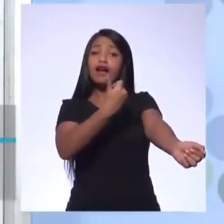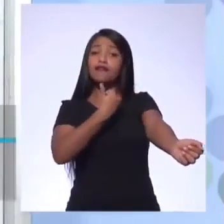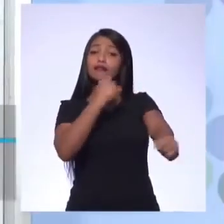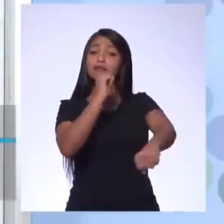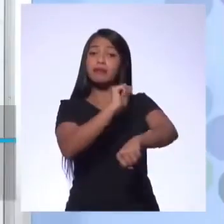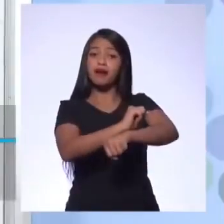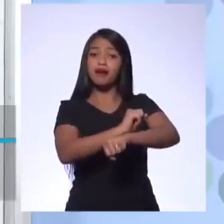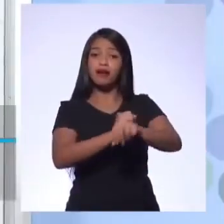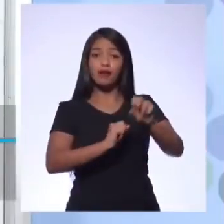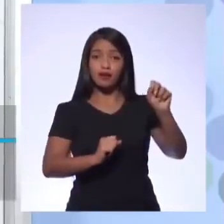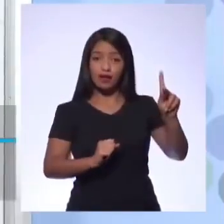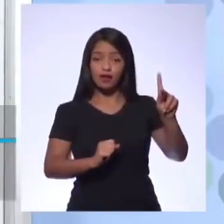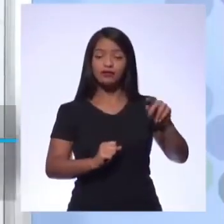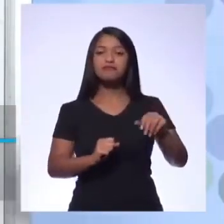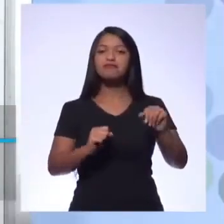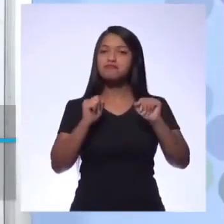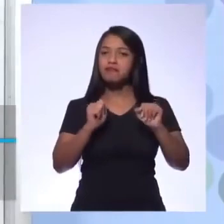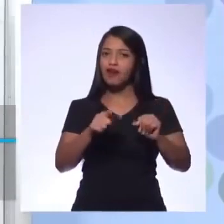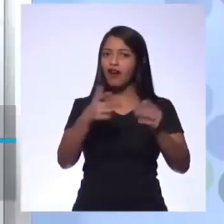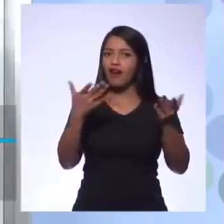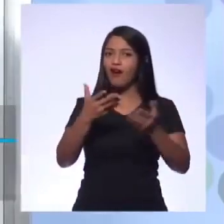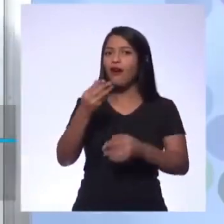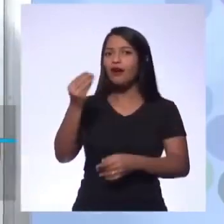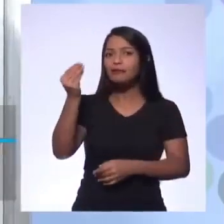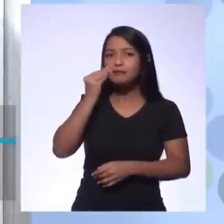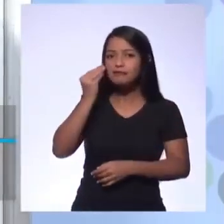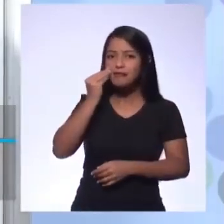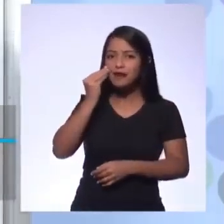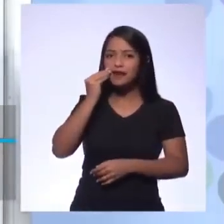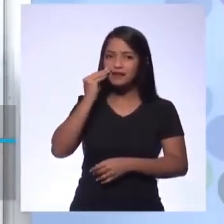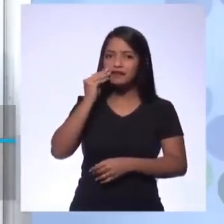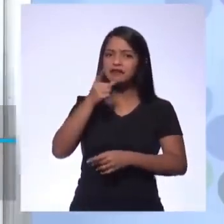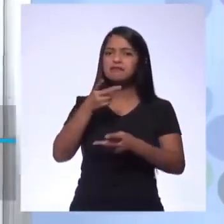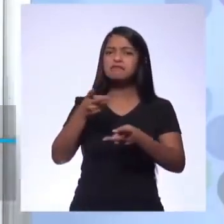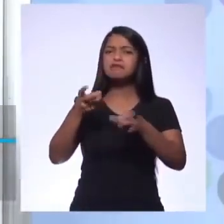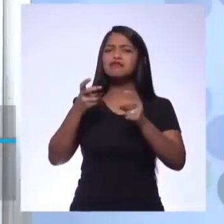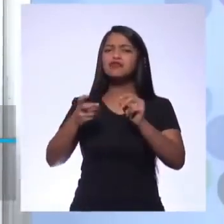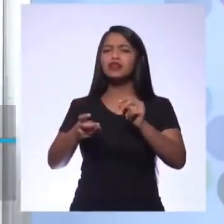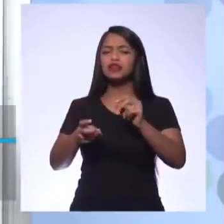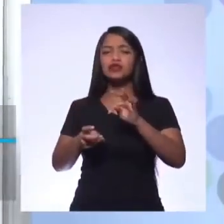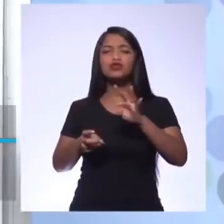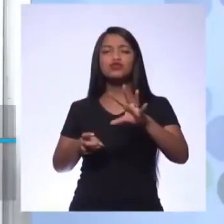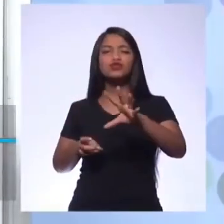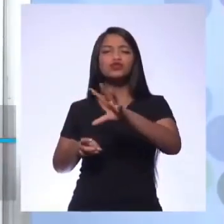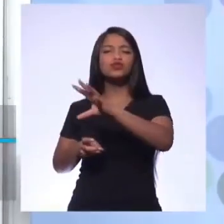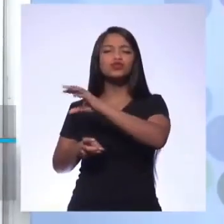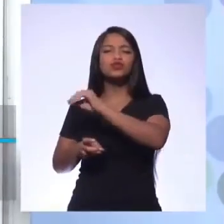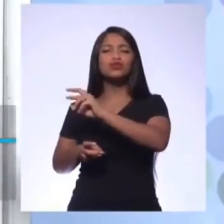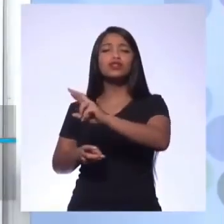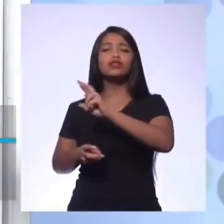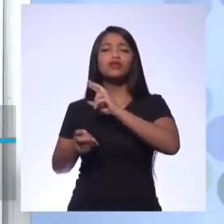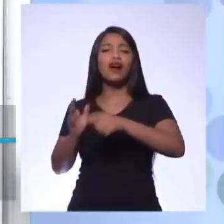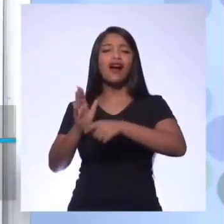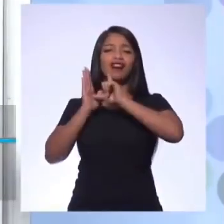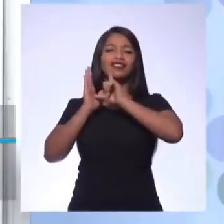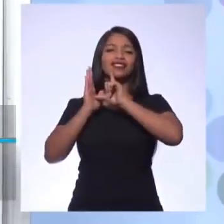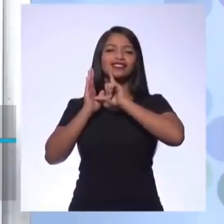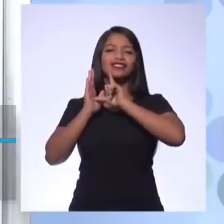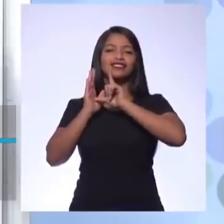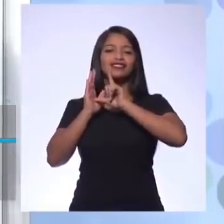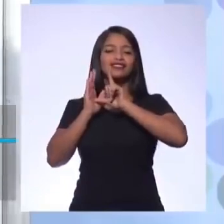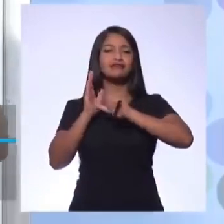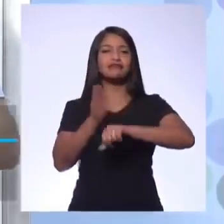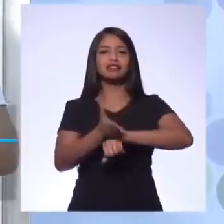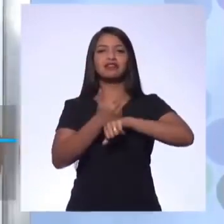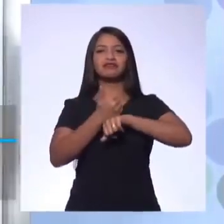fizer essa experiência aí agora, enquanto a gente vai batendo um papo aqui, você vai ver que todo mundo vai falar para parar antes de chegar no meio.